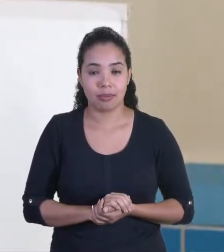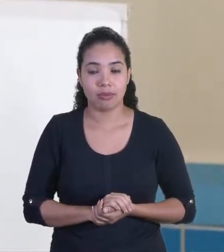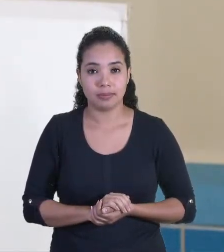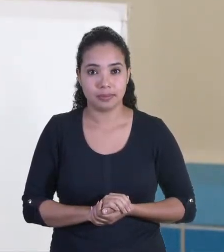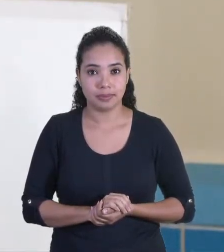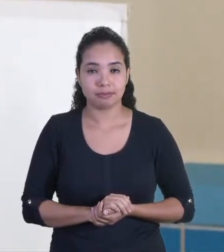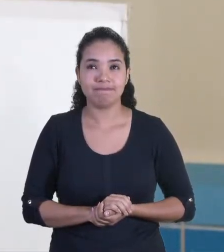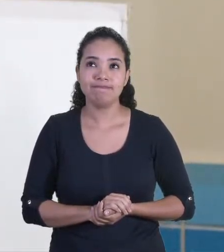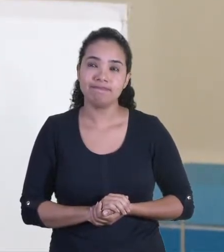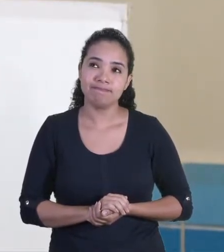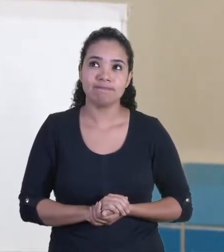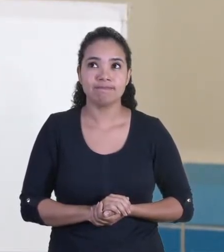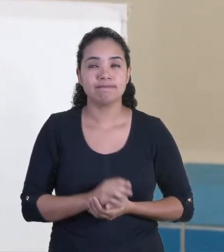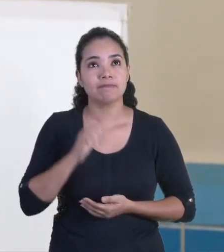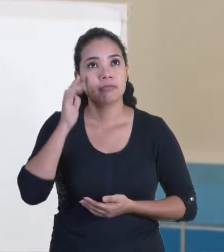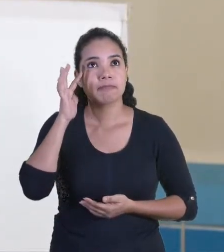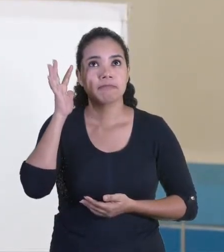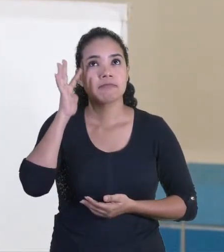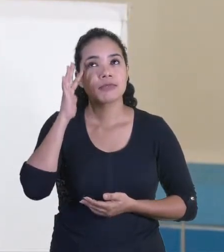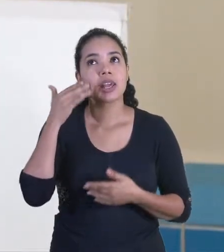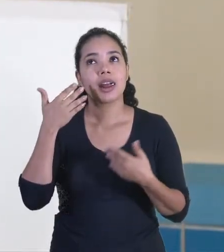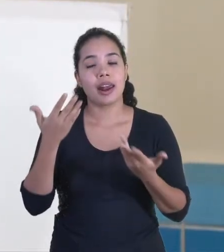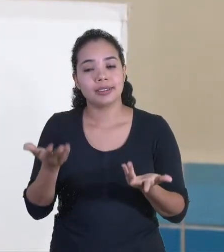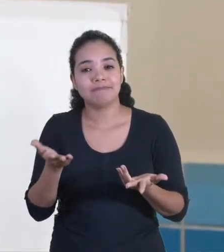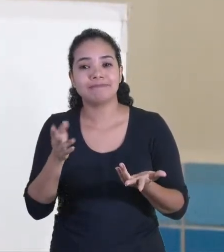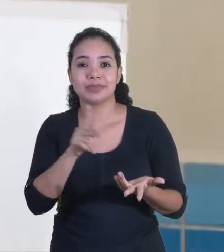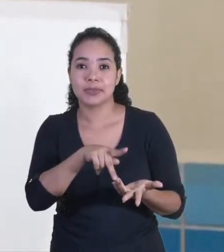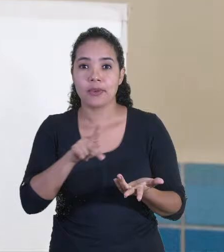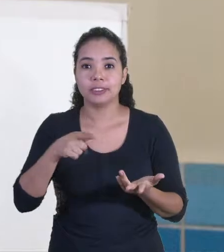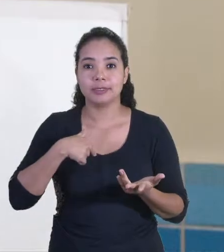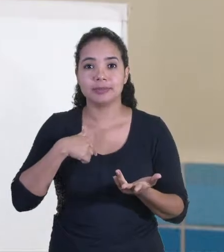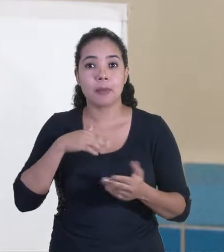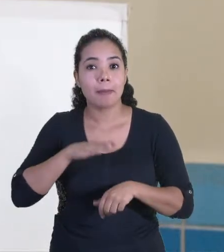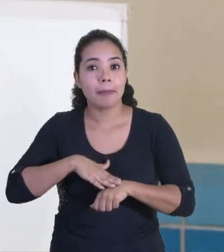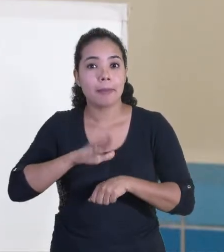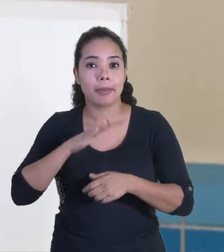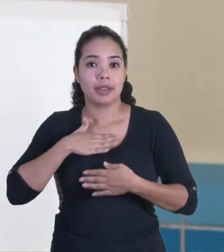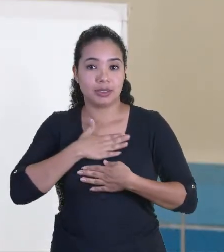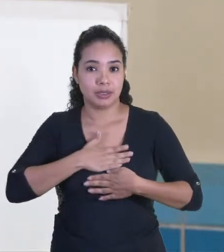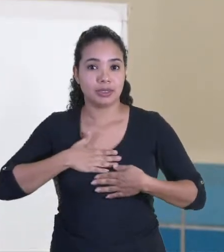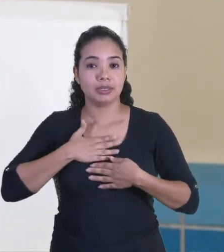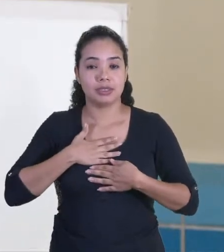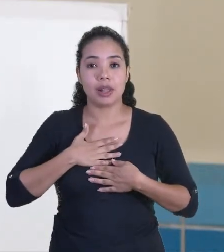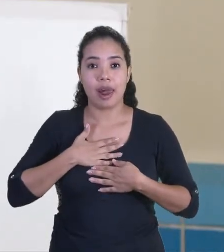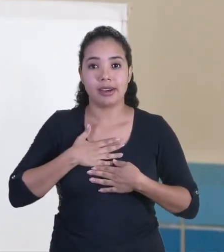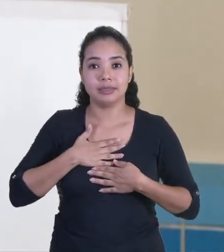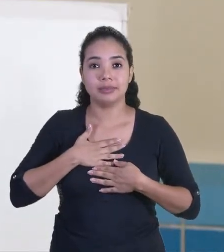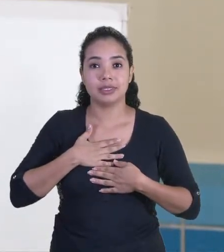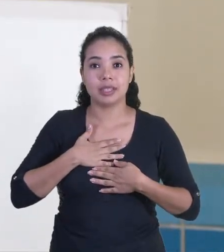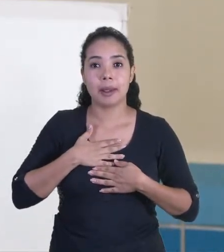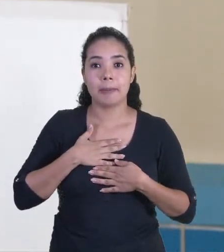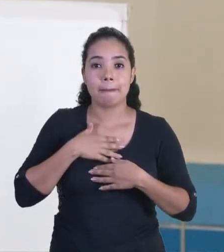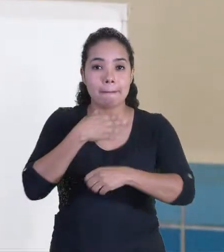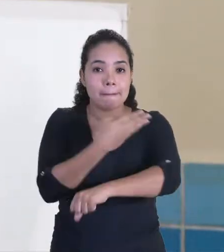Ai, prof, esse é um dos meus contos preferidos, é Branca de Neve.